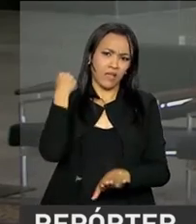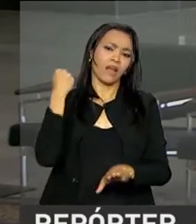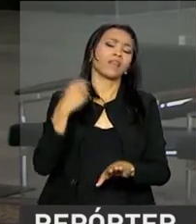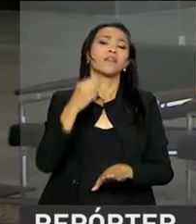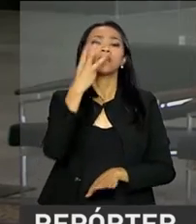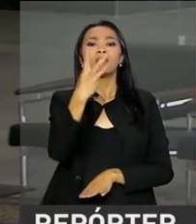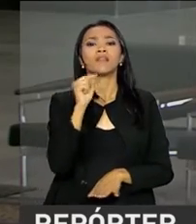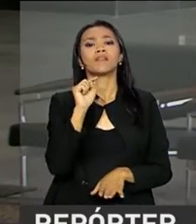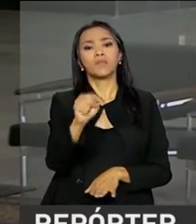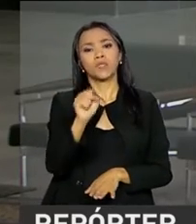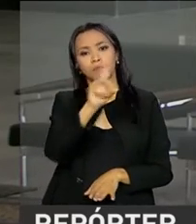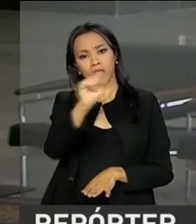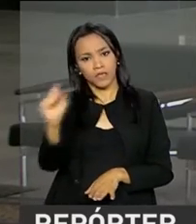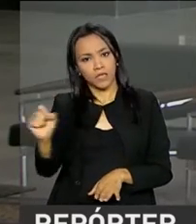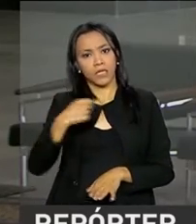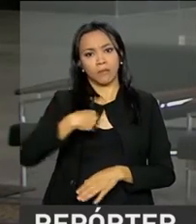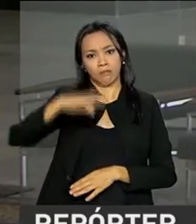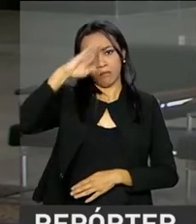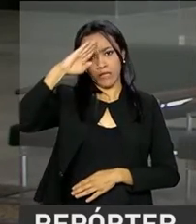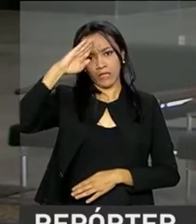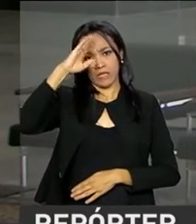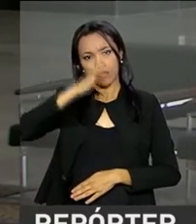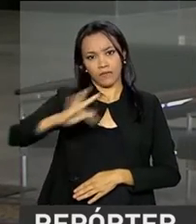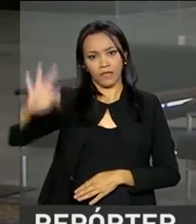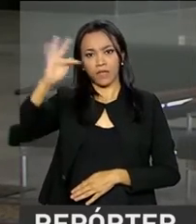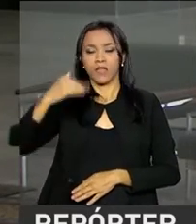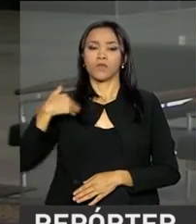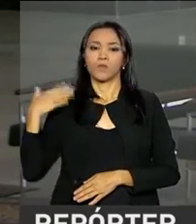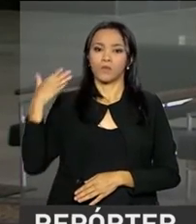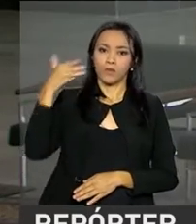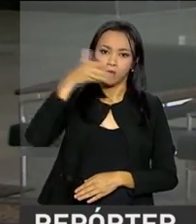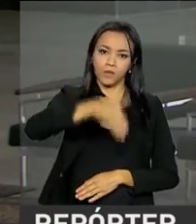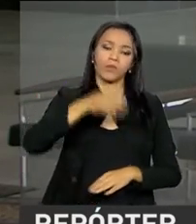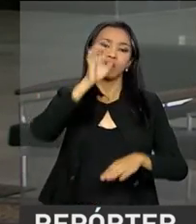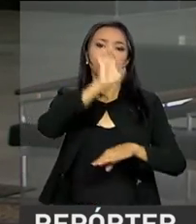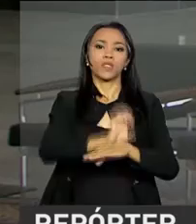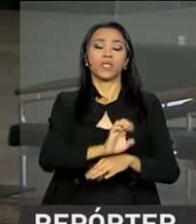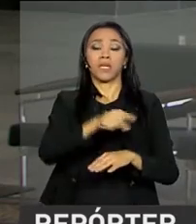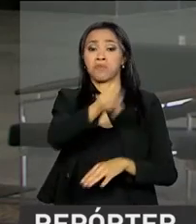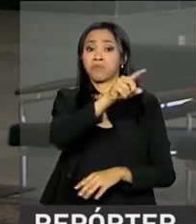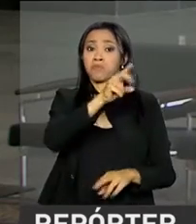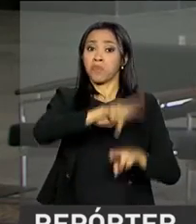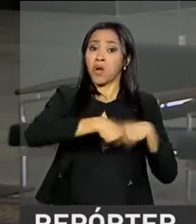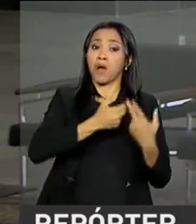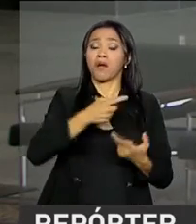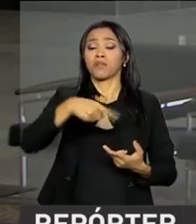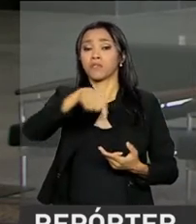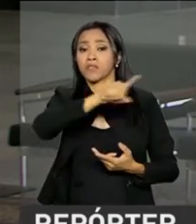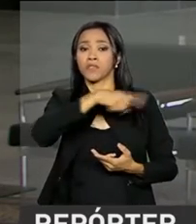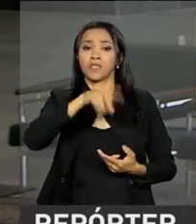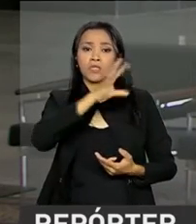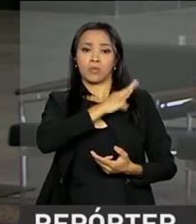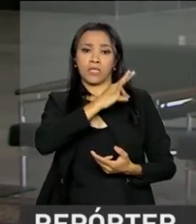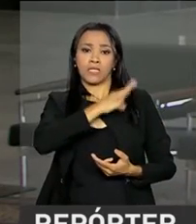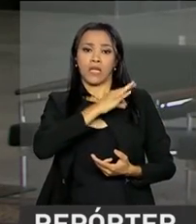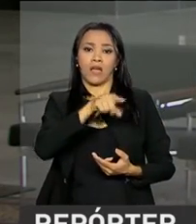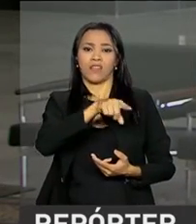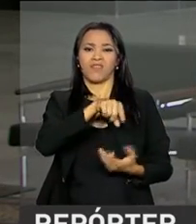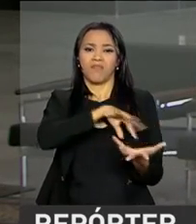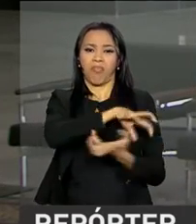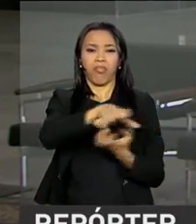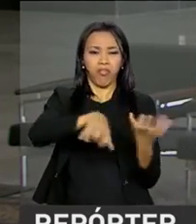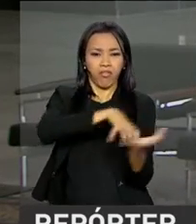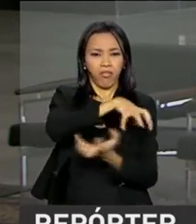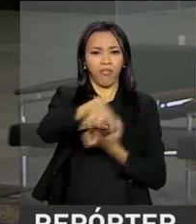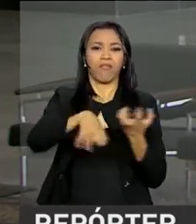militares federais reforçam a segurança no estado depois que policiais militares entraram em greve no